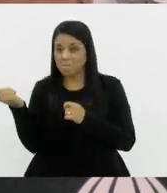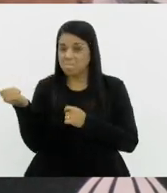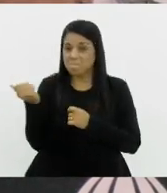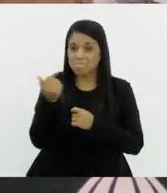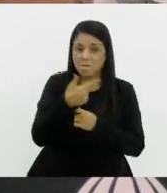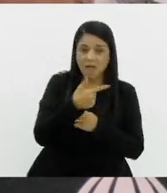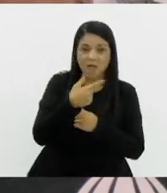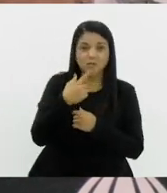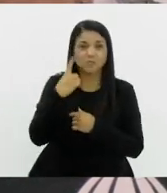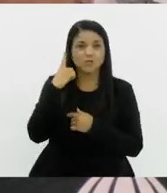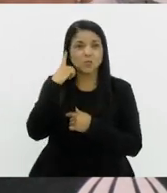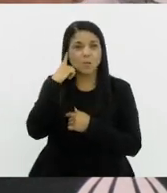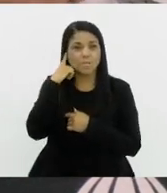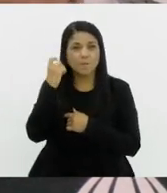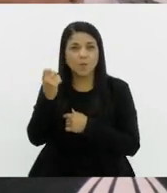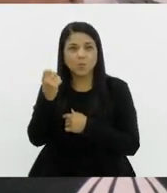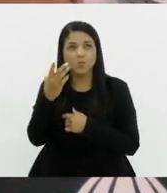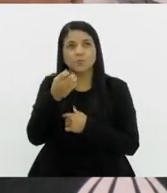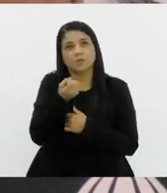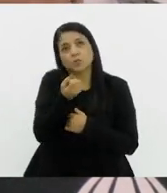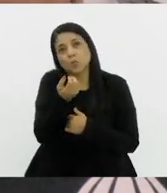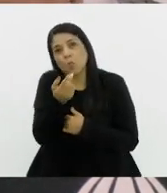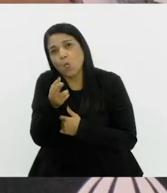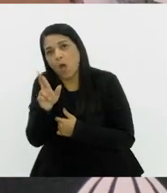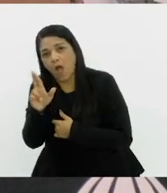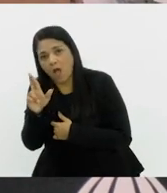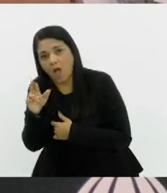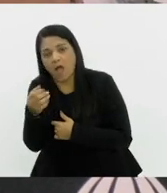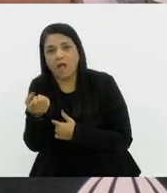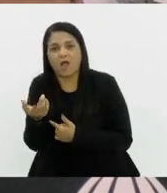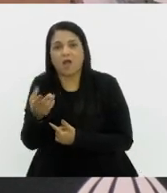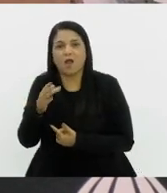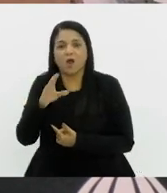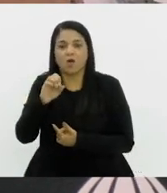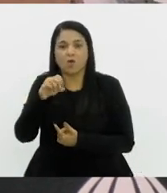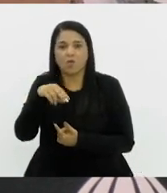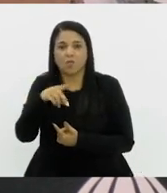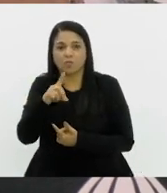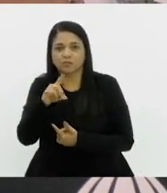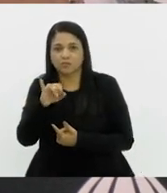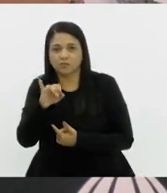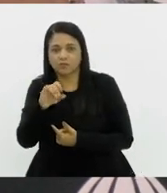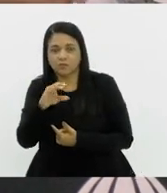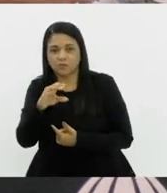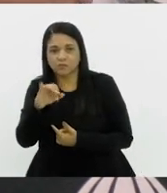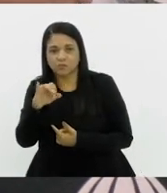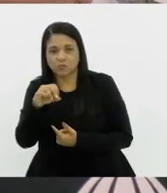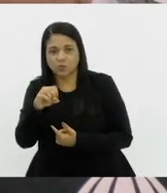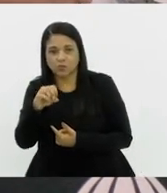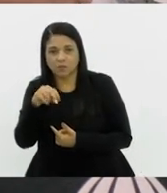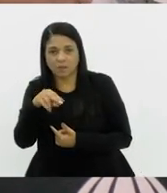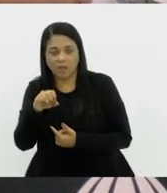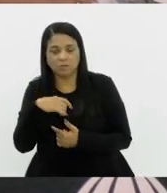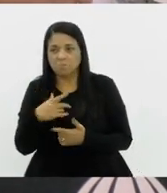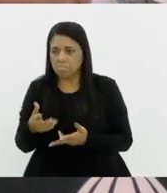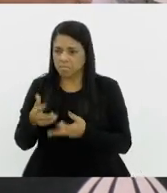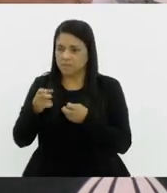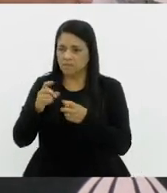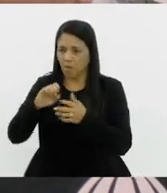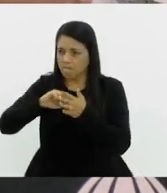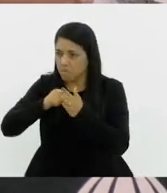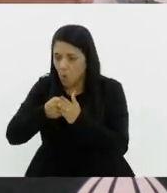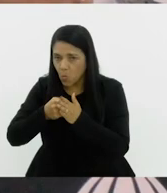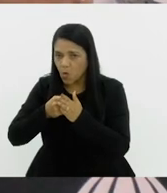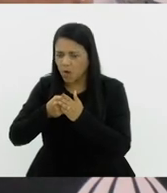que seja contínuo. Por exemplo, um ruído do ar-condicionado é um ruído que, às vezes, a gente só percebe quando ele desliga. A gente